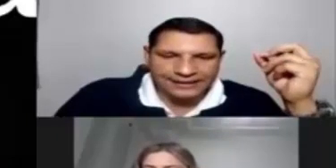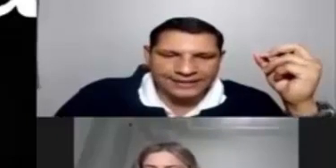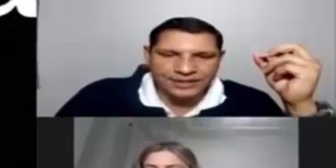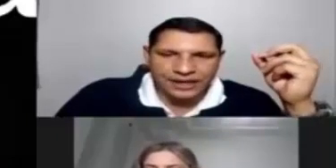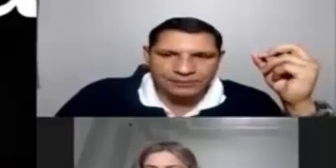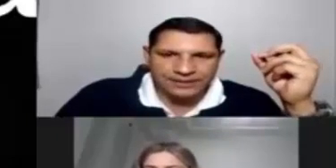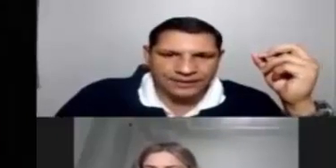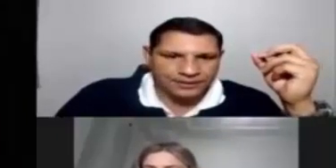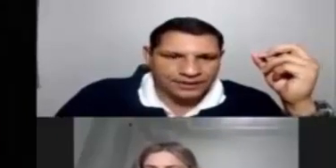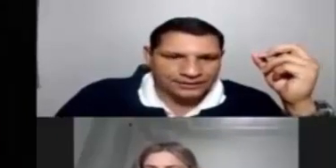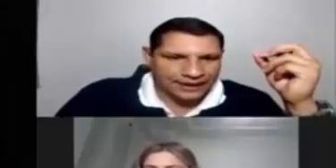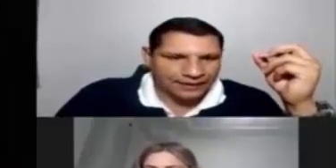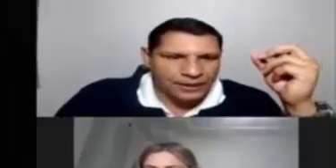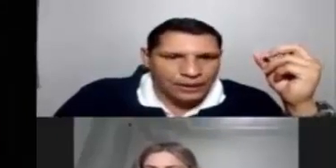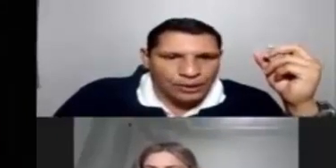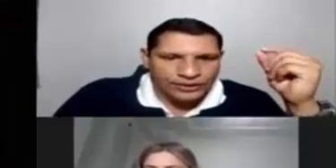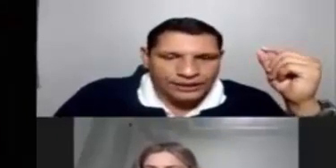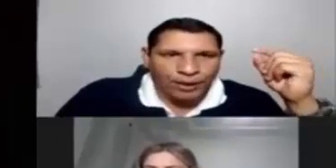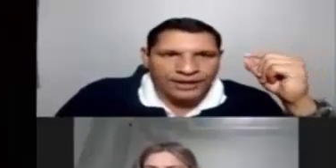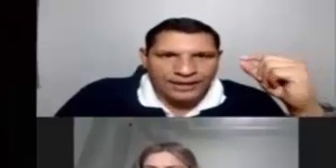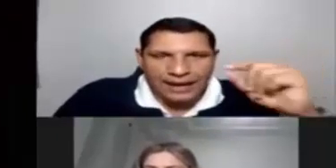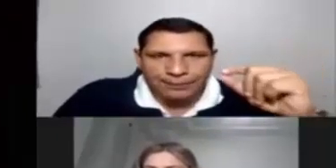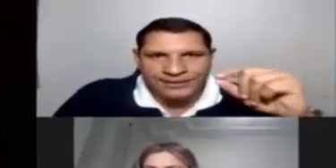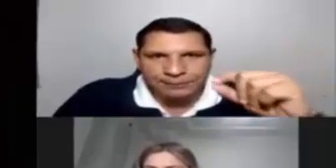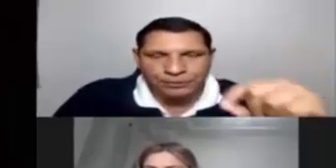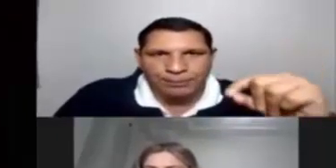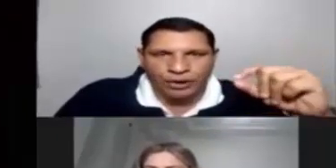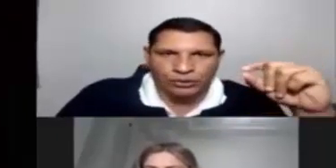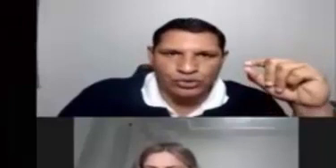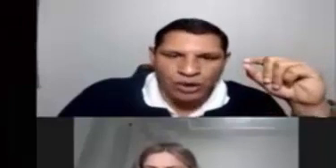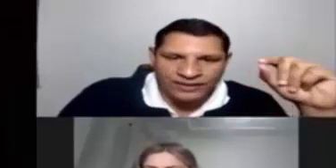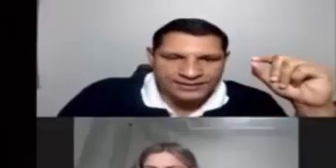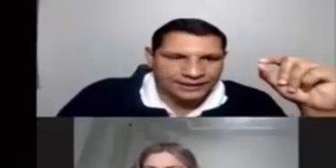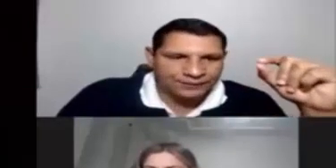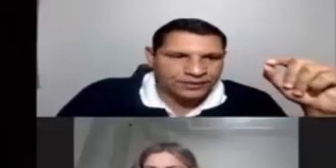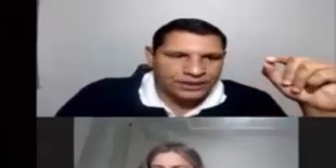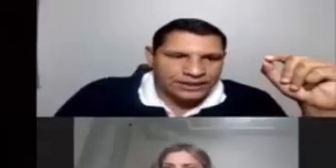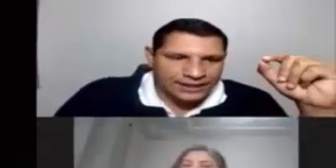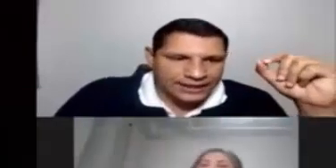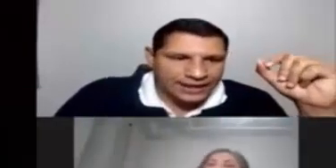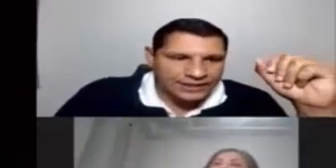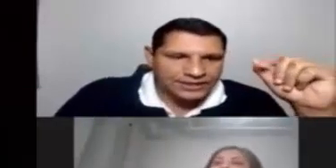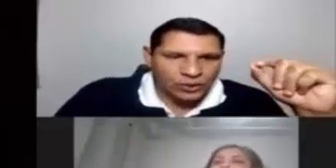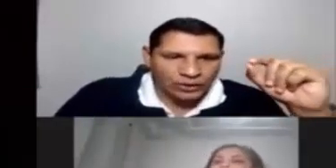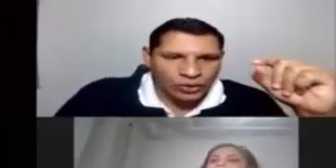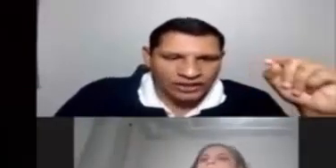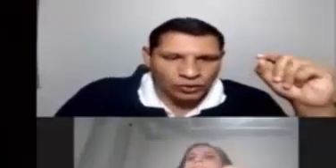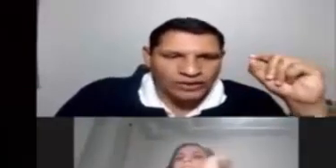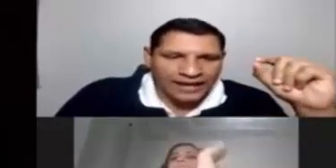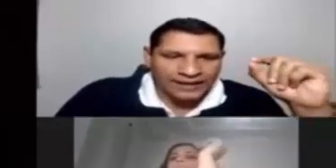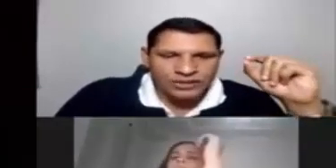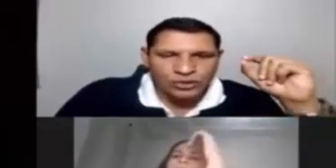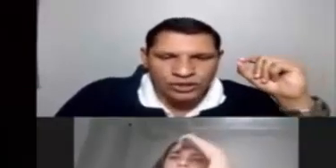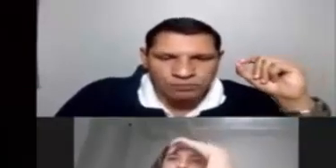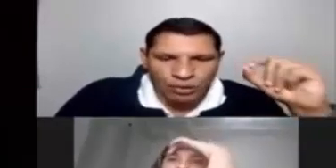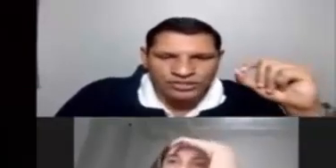nessa dinâmica tá o que que Policarpo discípulo do apóstolo João vai dizer eles estão agora no